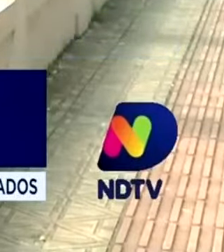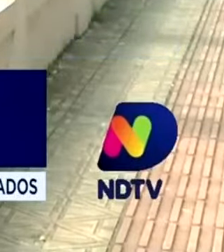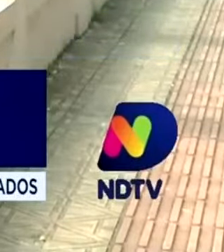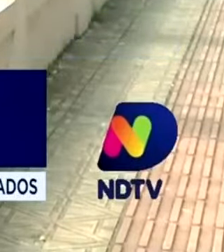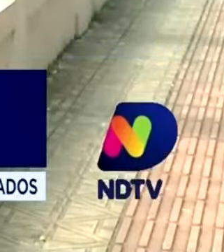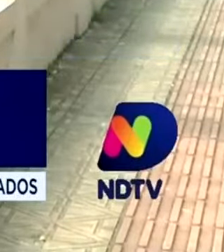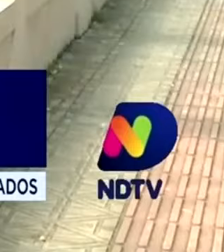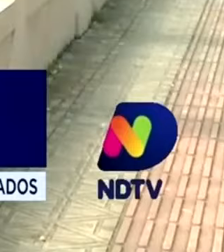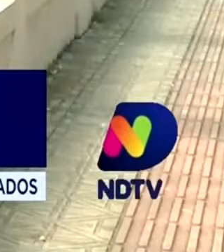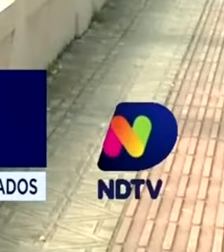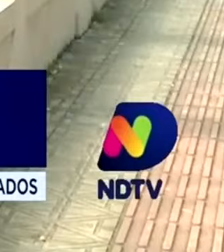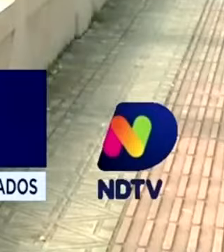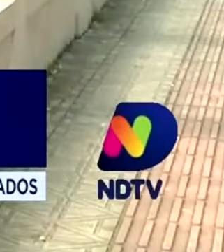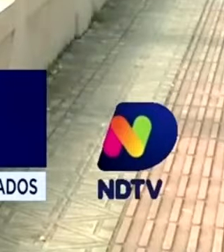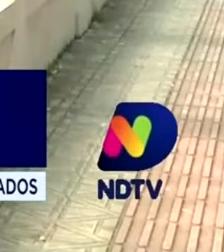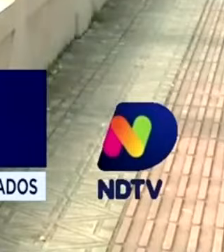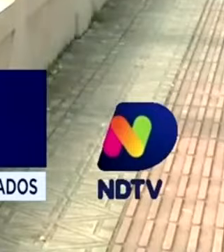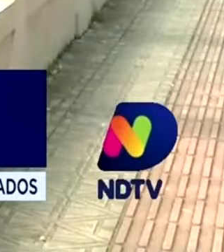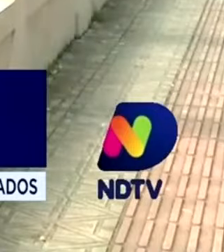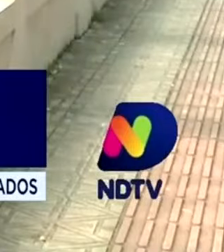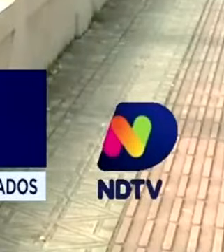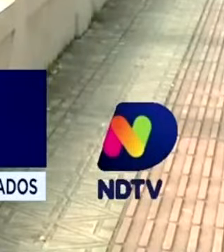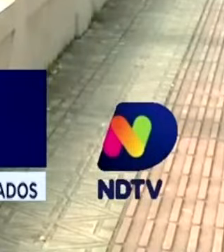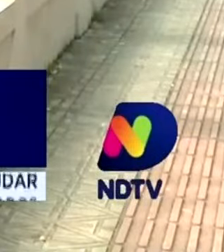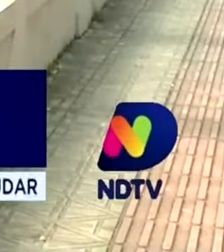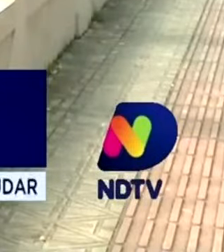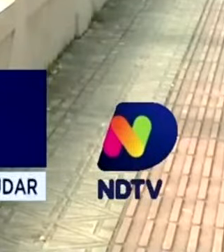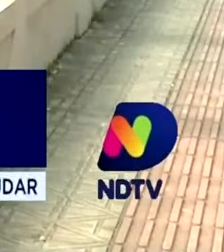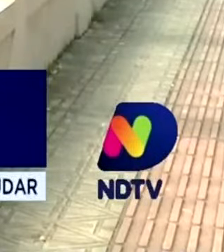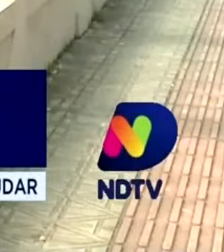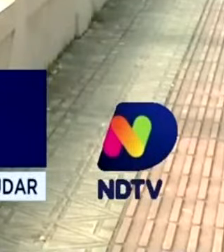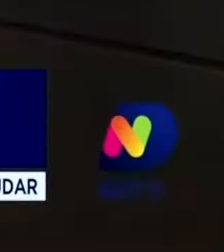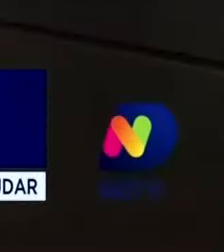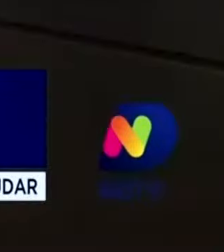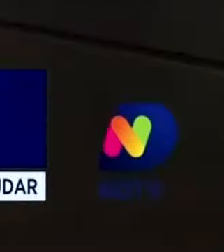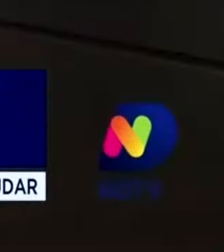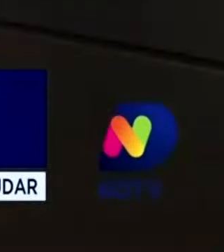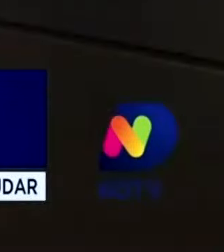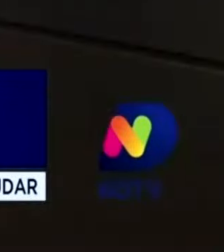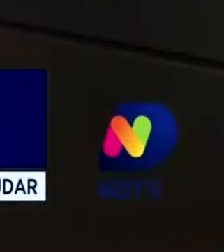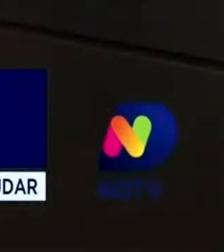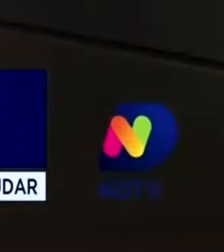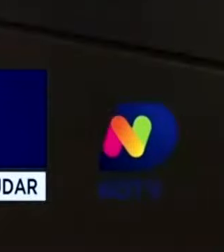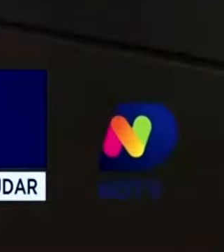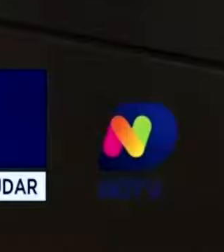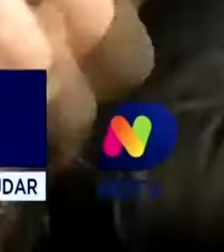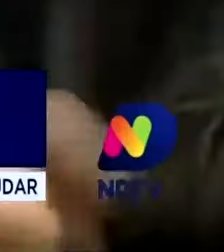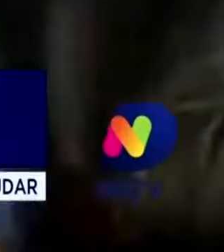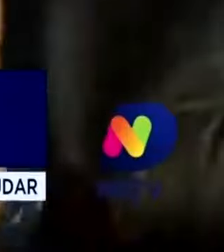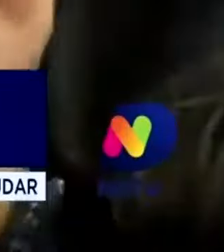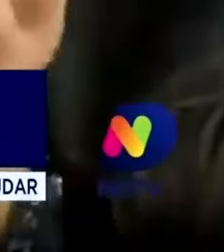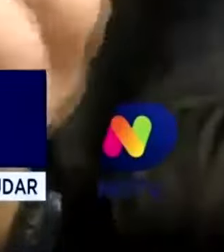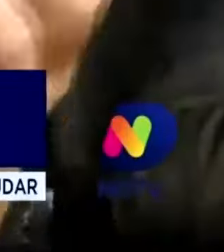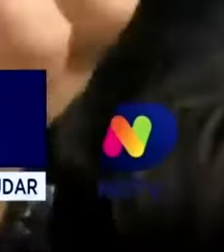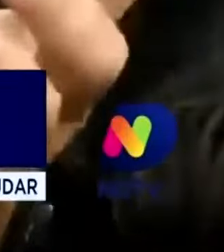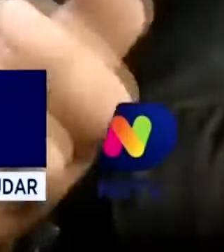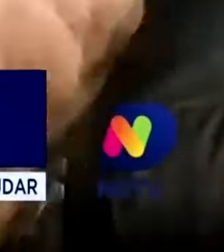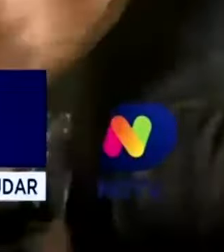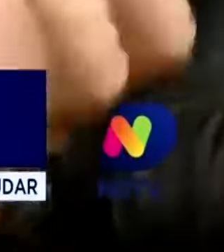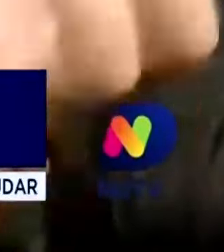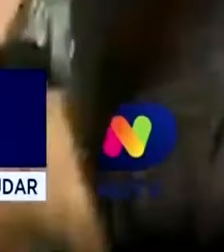mais efetivas do Brasil, ao custo de sobrecarregar os policiais da ativa. Como o efetivo vem baixando, é